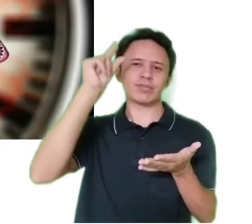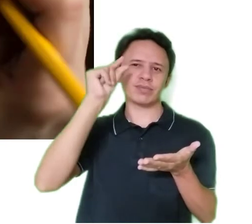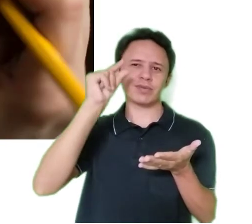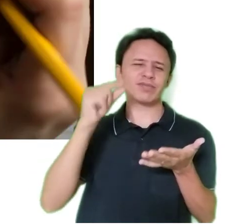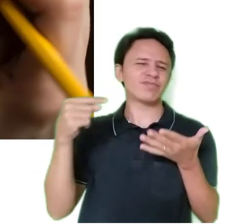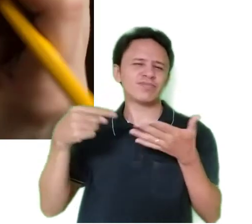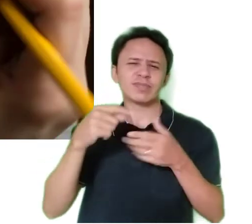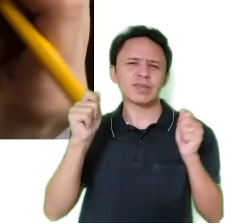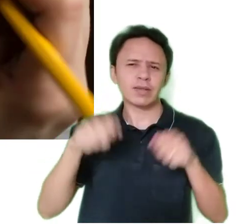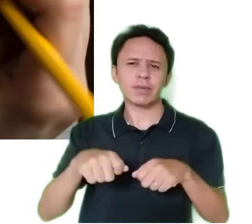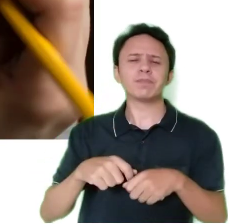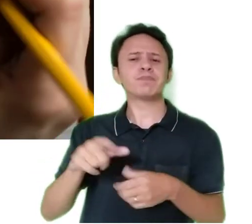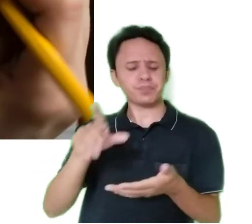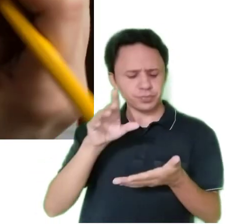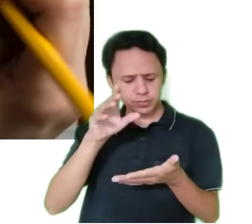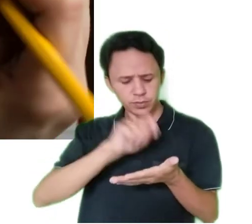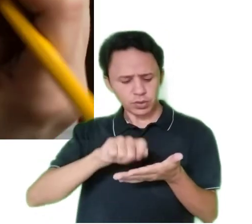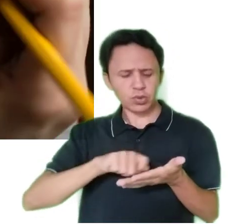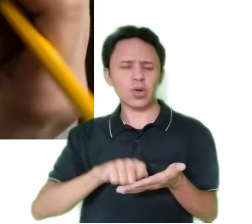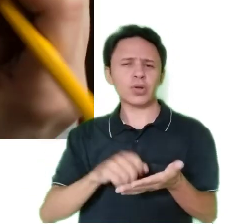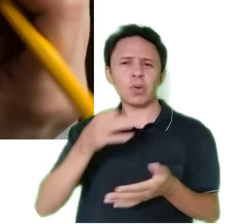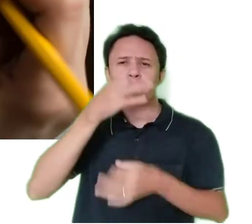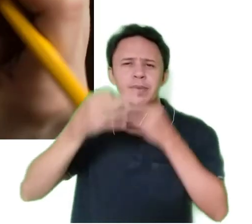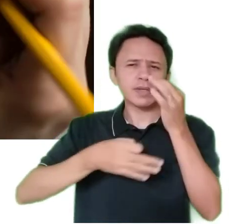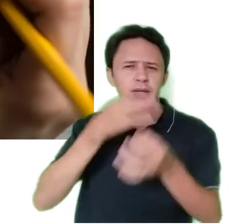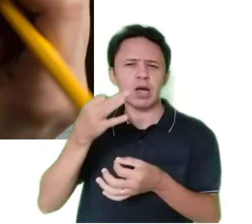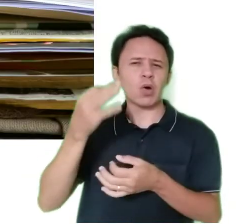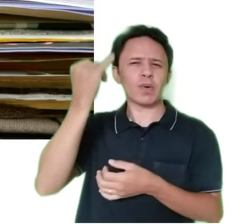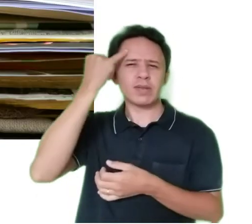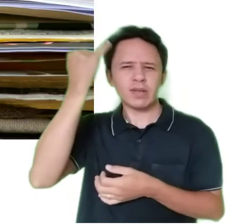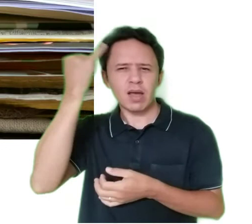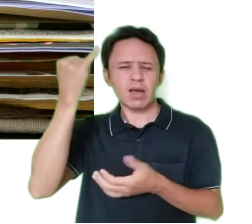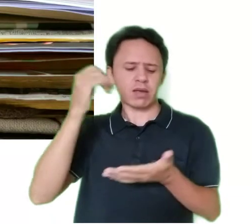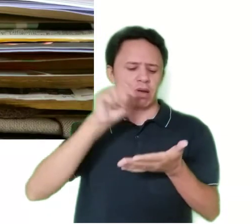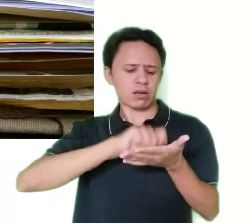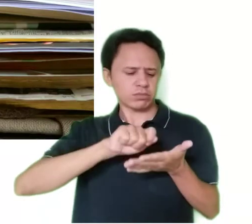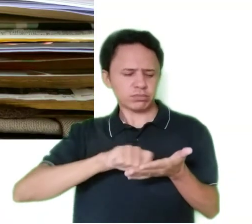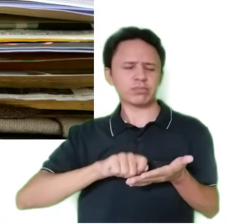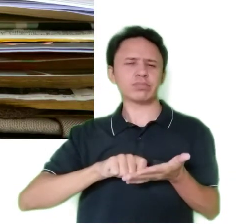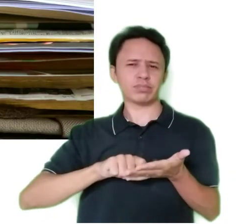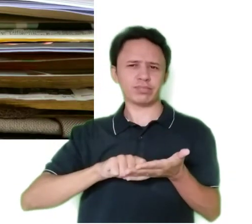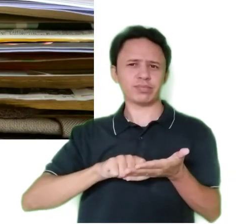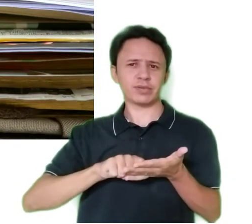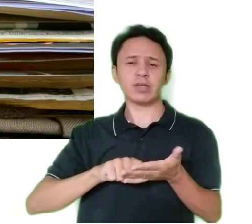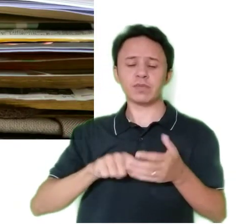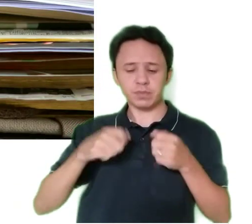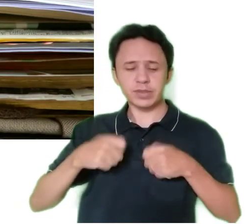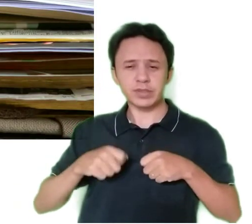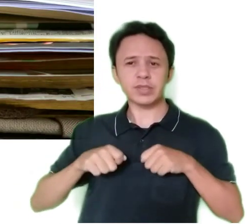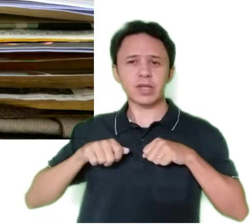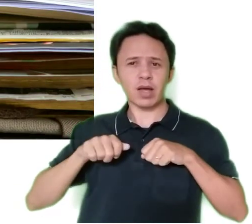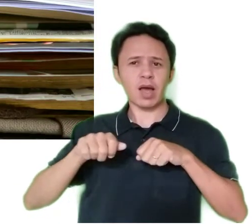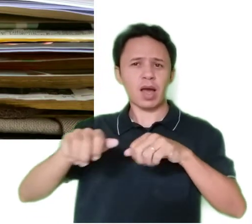possibilidades. Anote suas ideias, opiniões, arquive suas ideias. Depois, elas podem